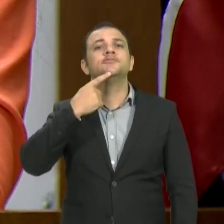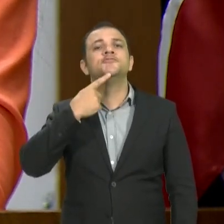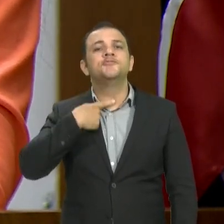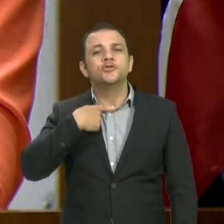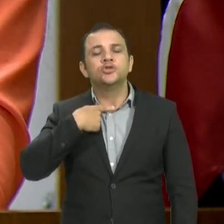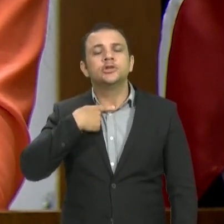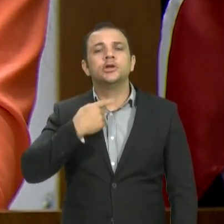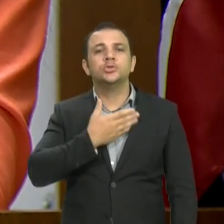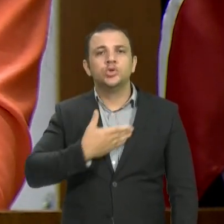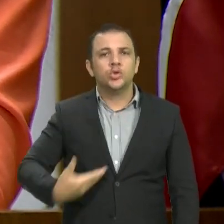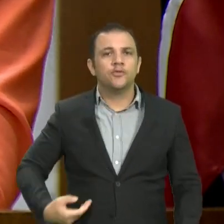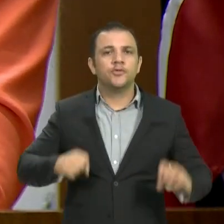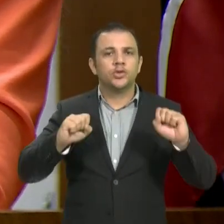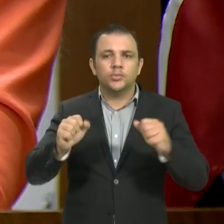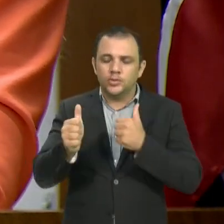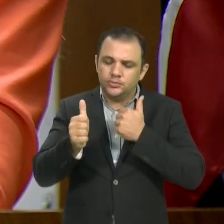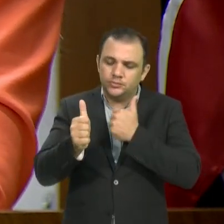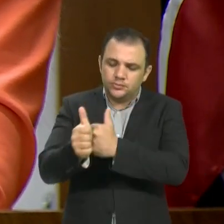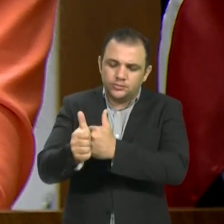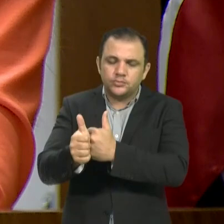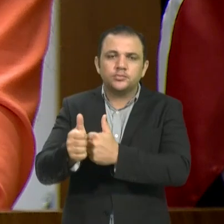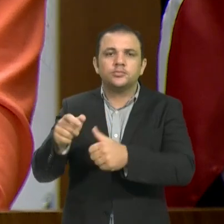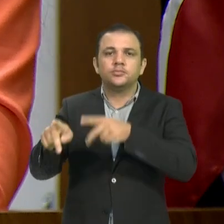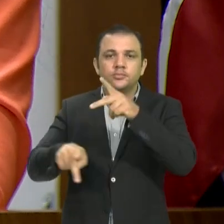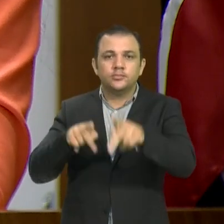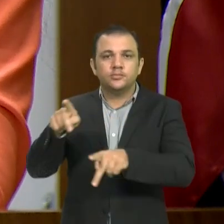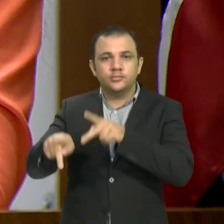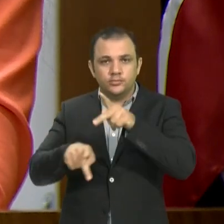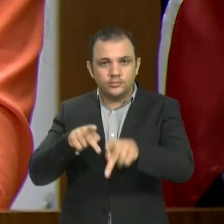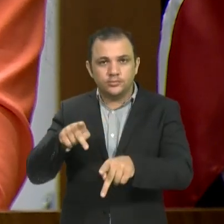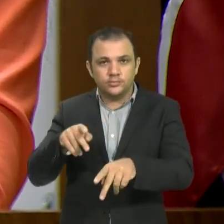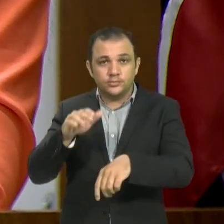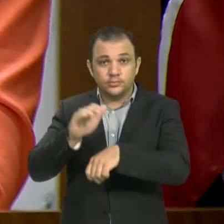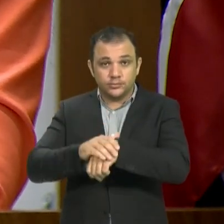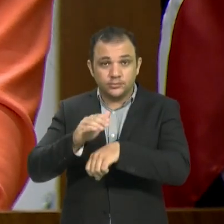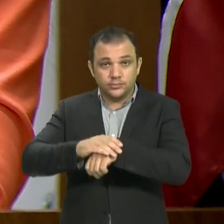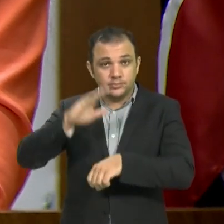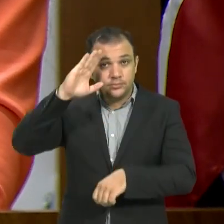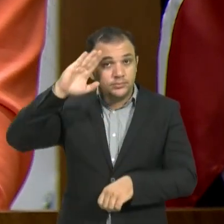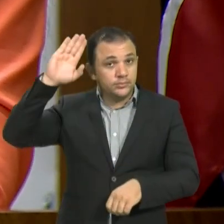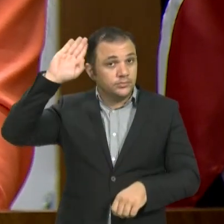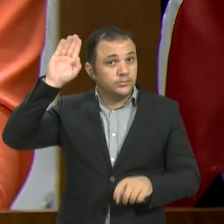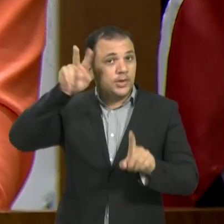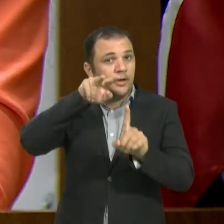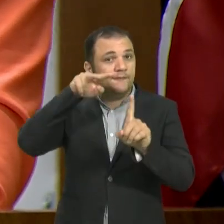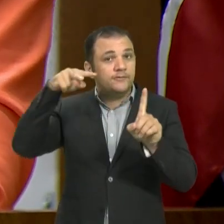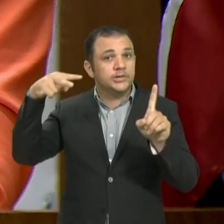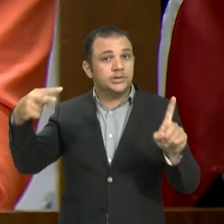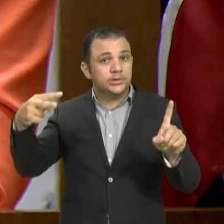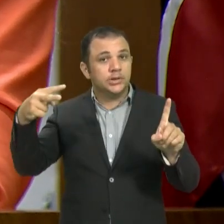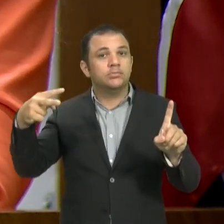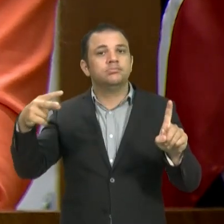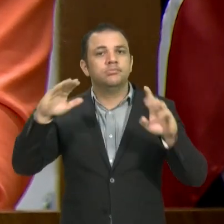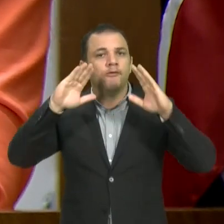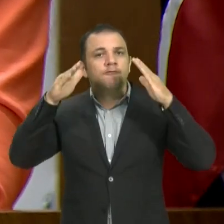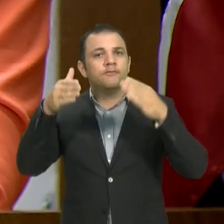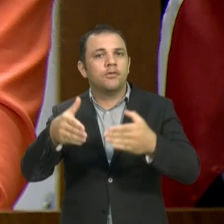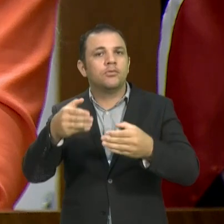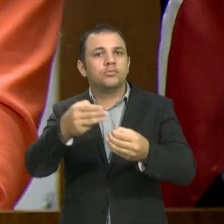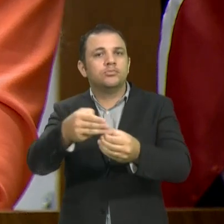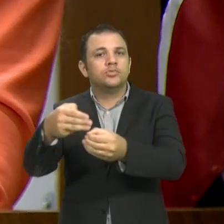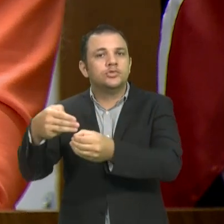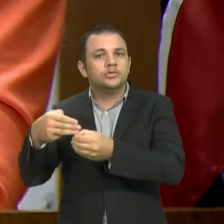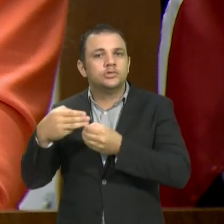governo se aproxime do povo, sua visão municipalista de governar. Isso é muito